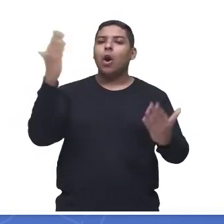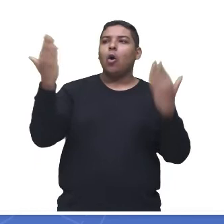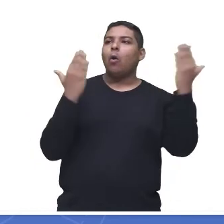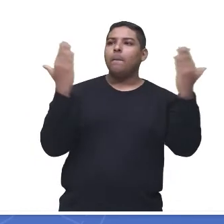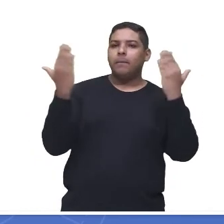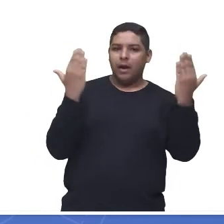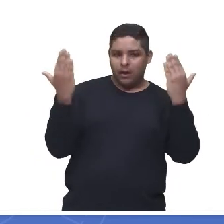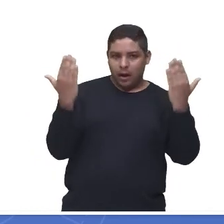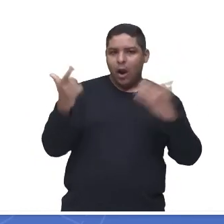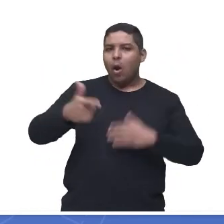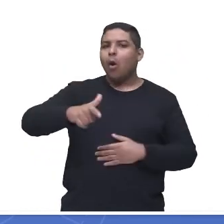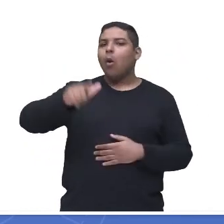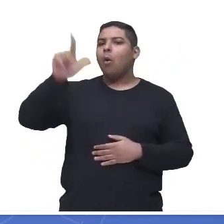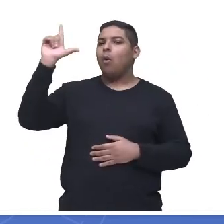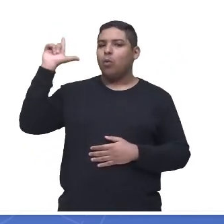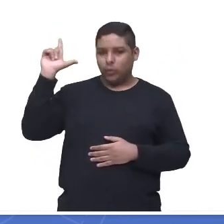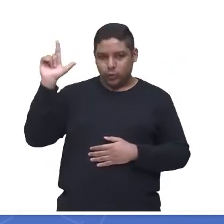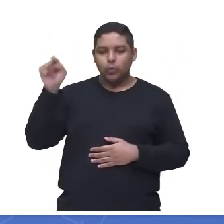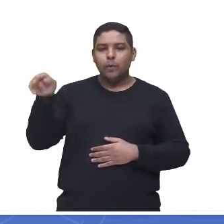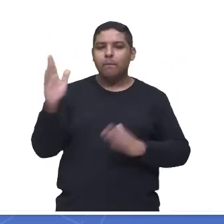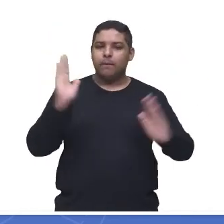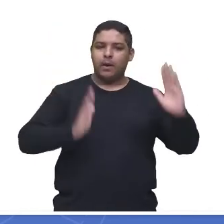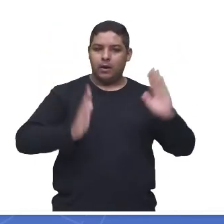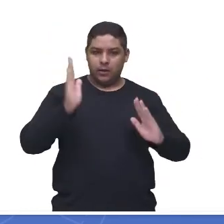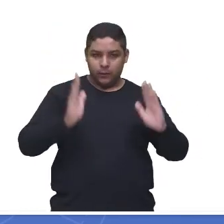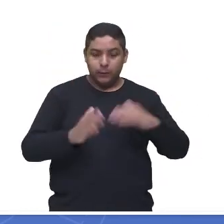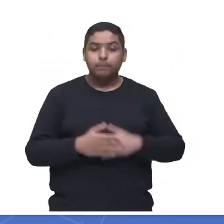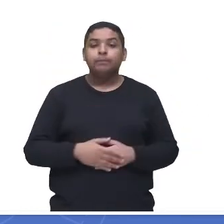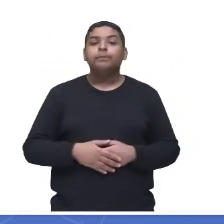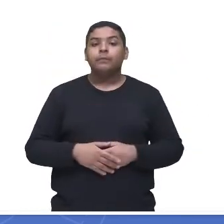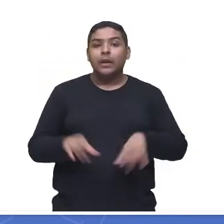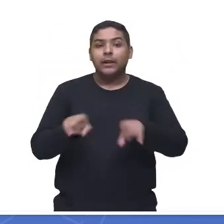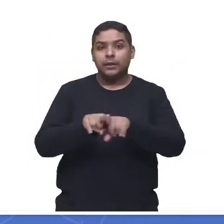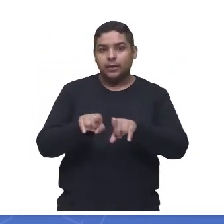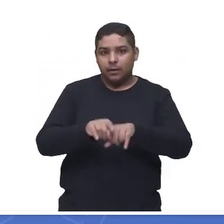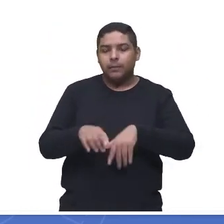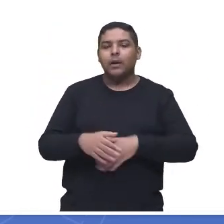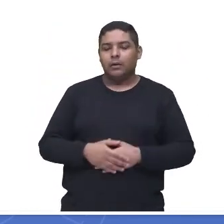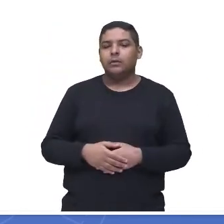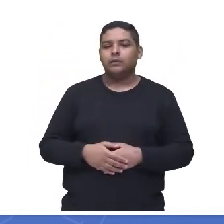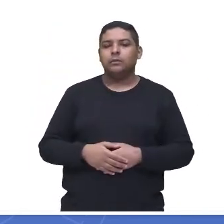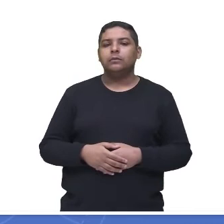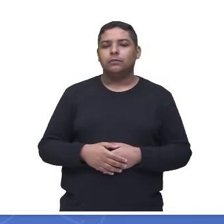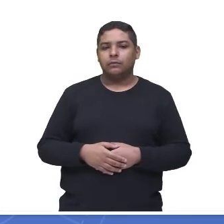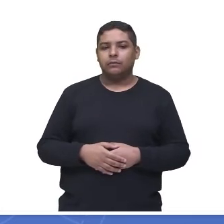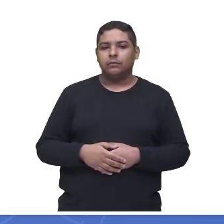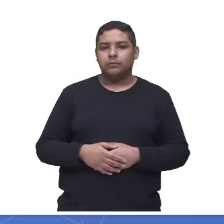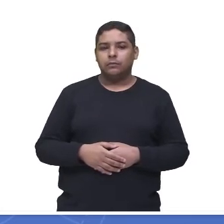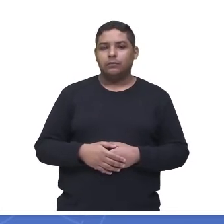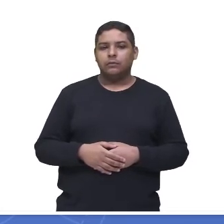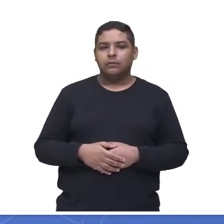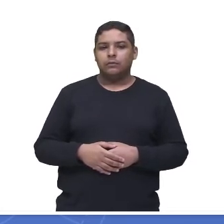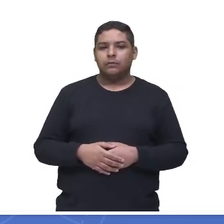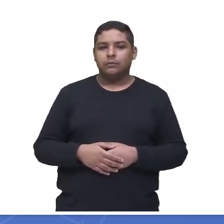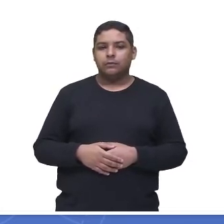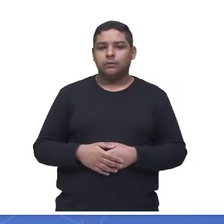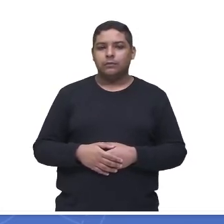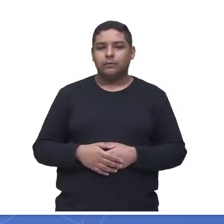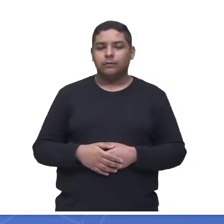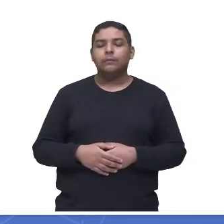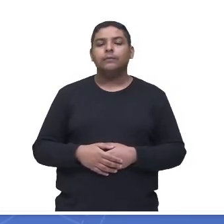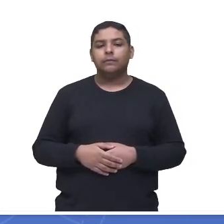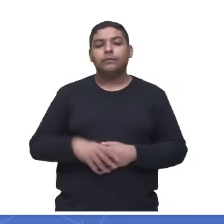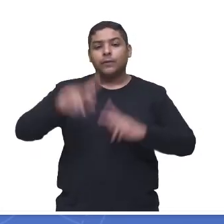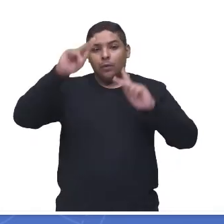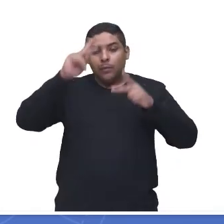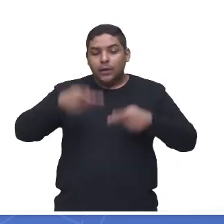do cosmocentrismo, que é o período onde, no início da era, né, onde a humanidade estava